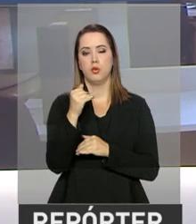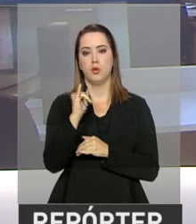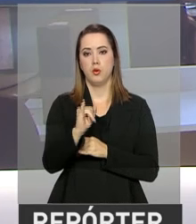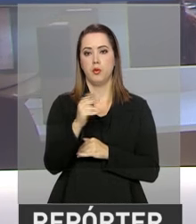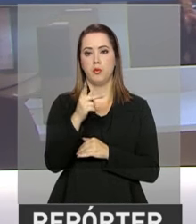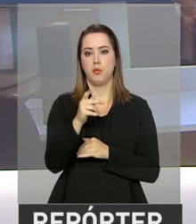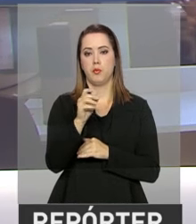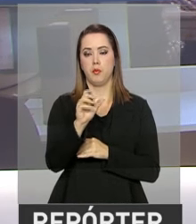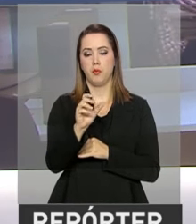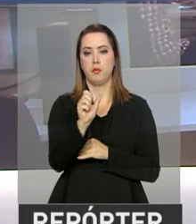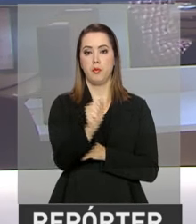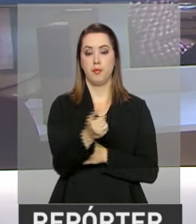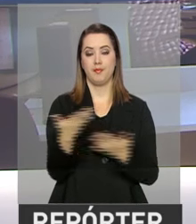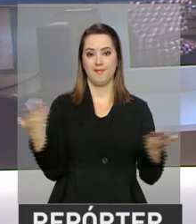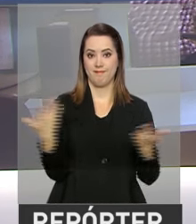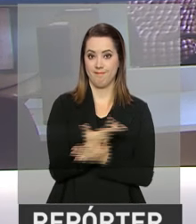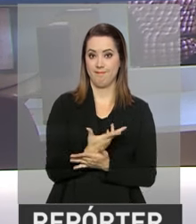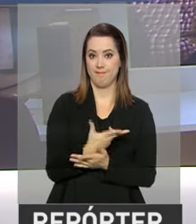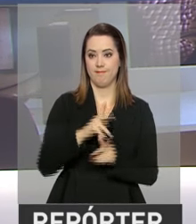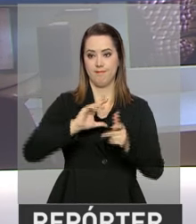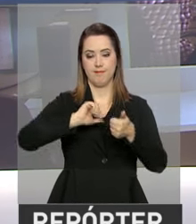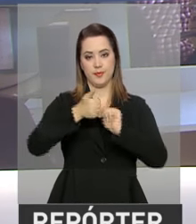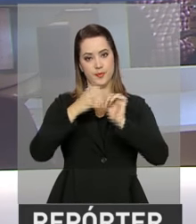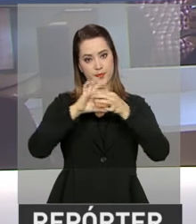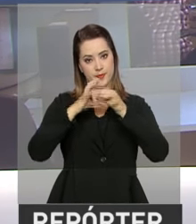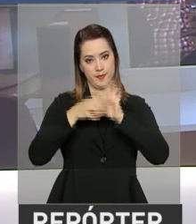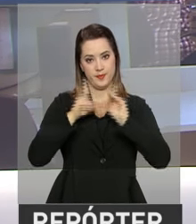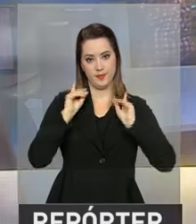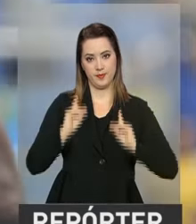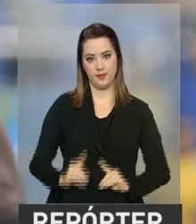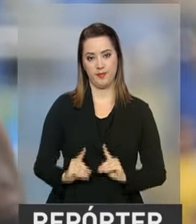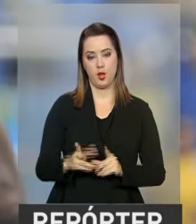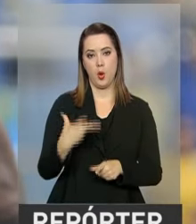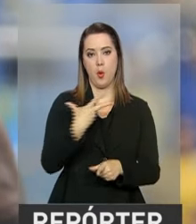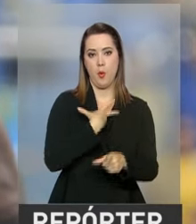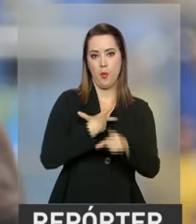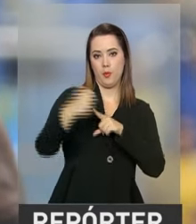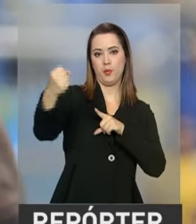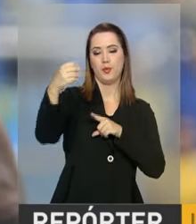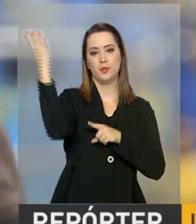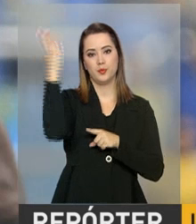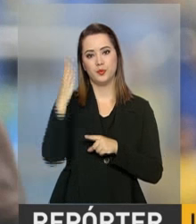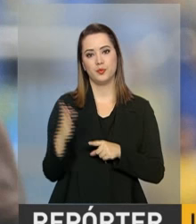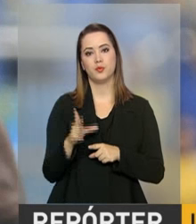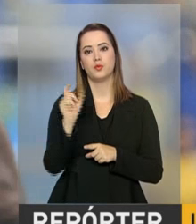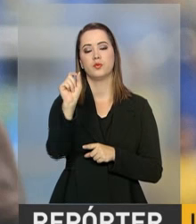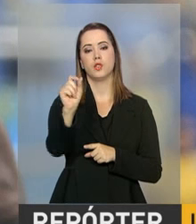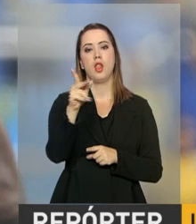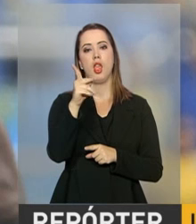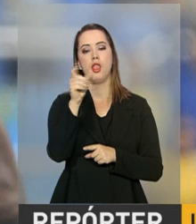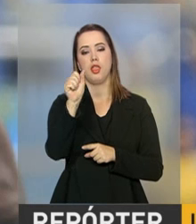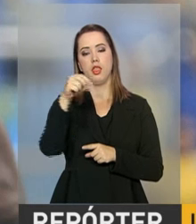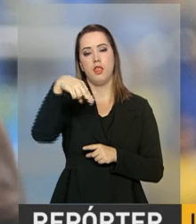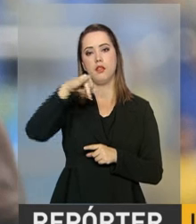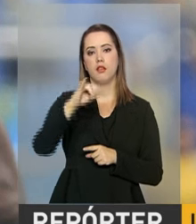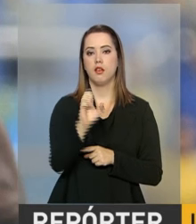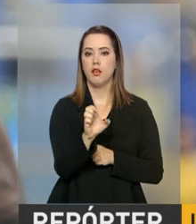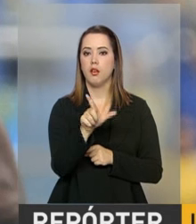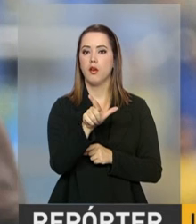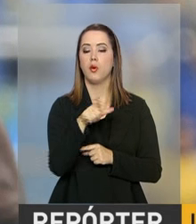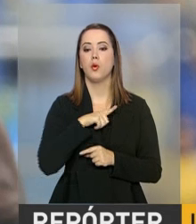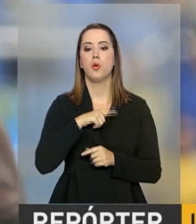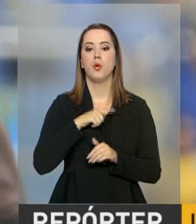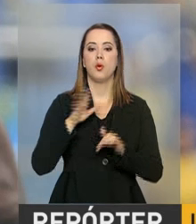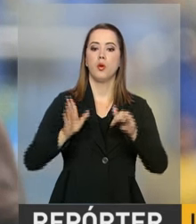O Brasil ganhou mais uma medalha de ouro. No atletismo, Daniel Martins conquistou o lugar mais alto do pódio, nos 400 metros